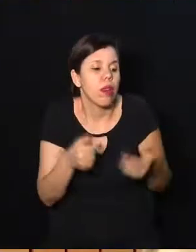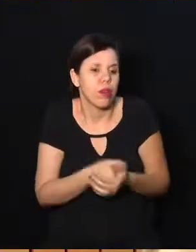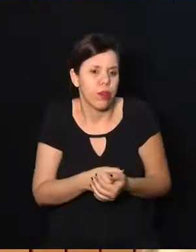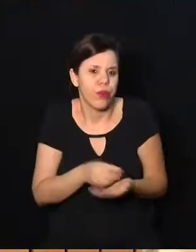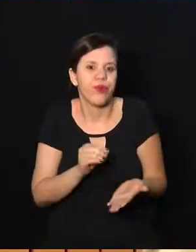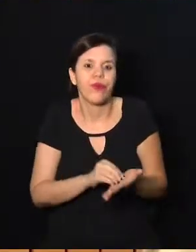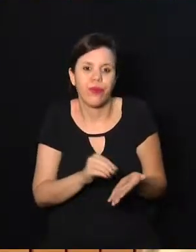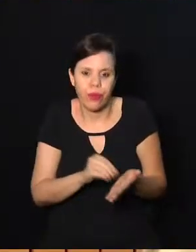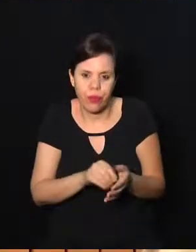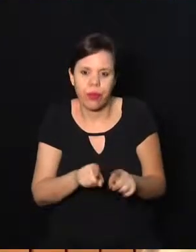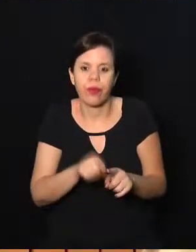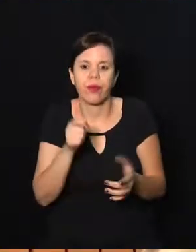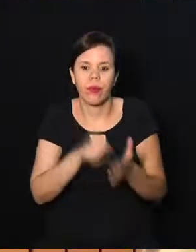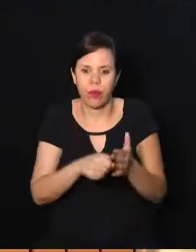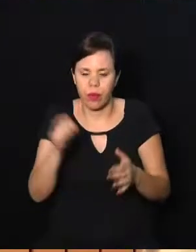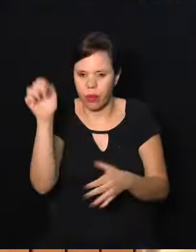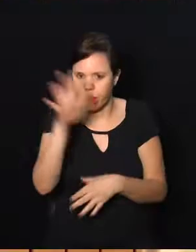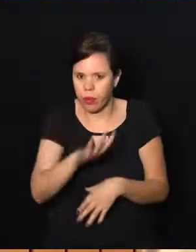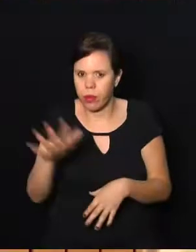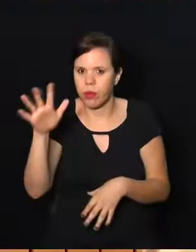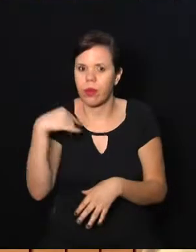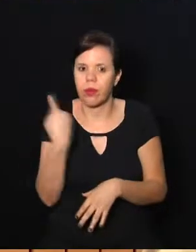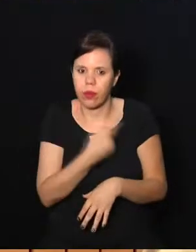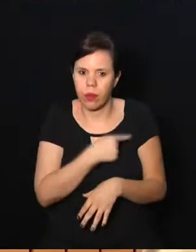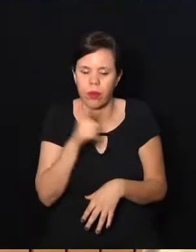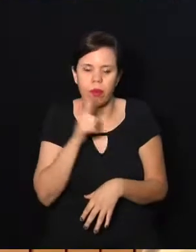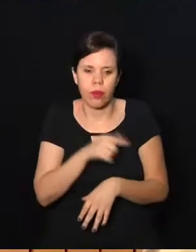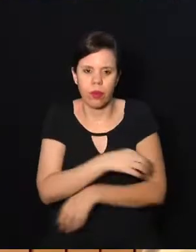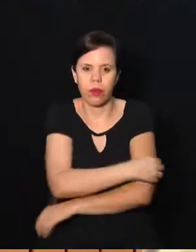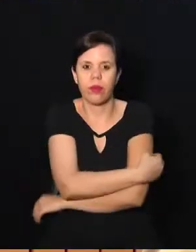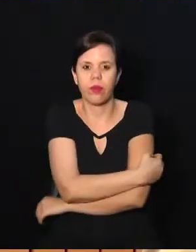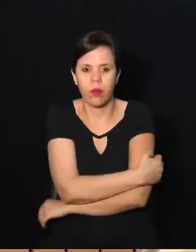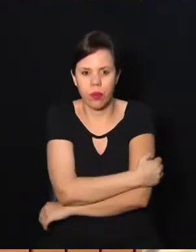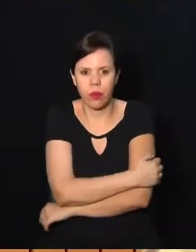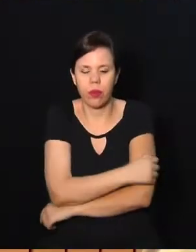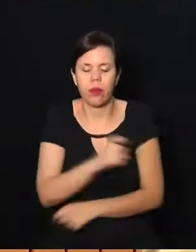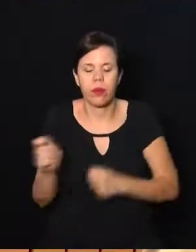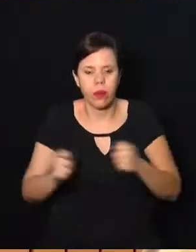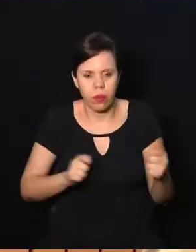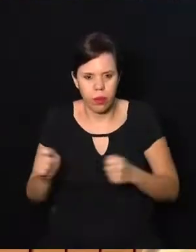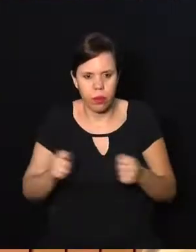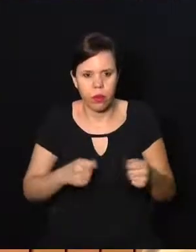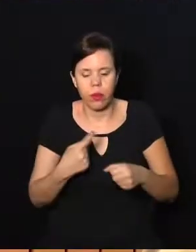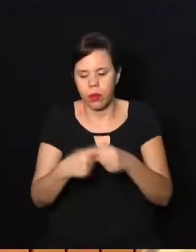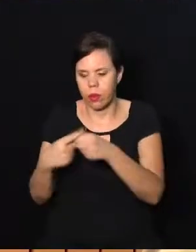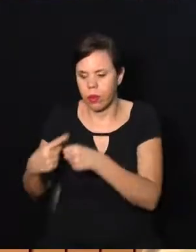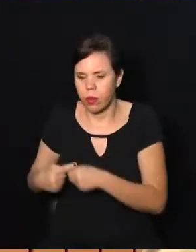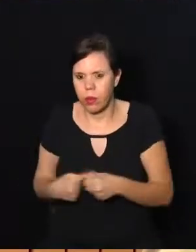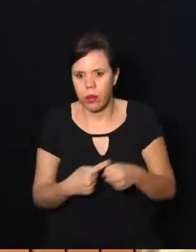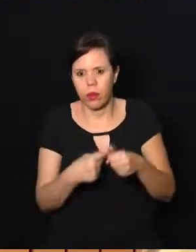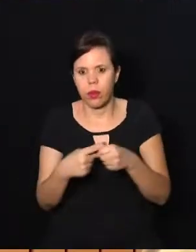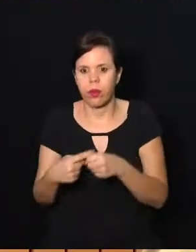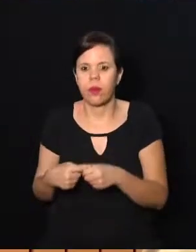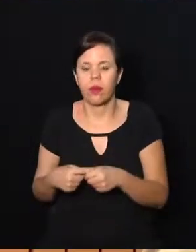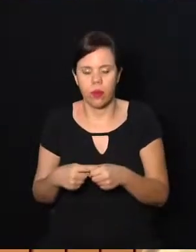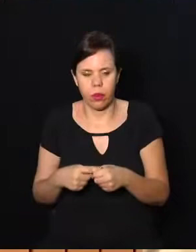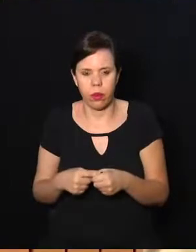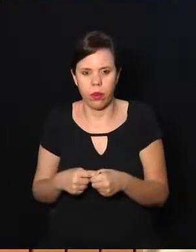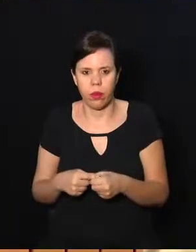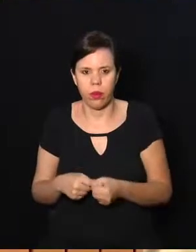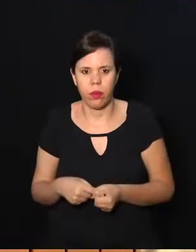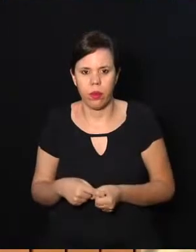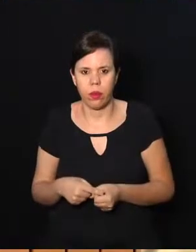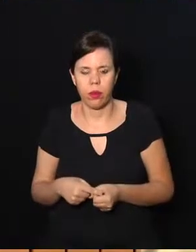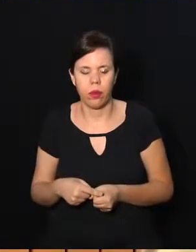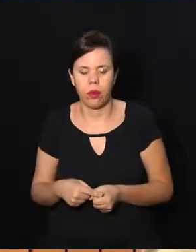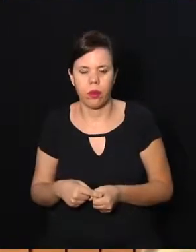Falta, então, uma política nacional para que nós consigamos reequilibrar os municípios. Isso aí eu